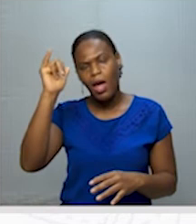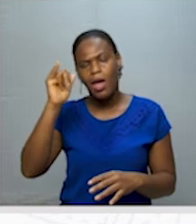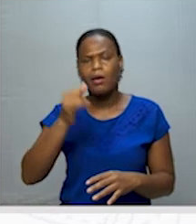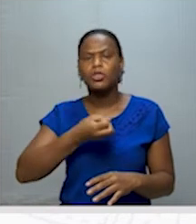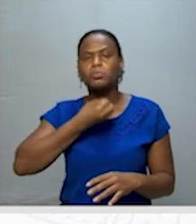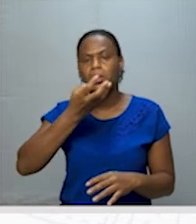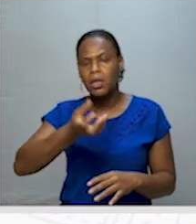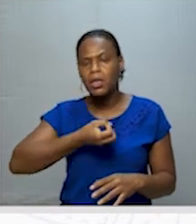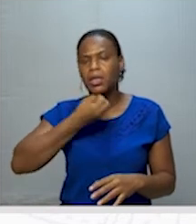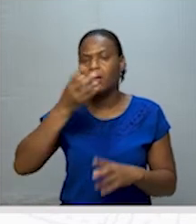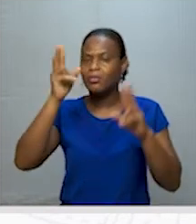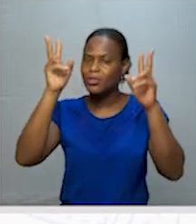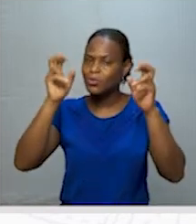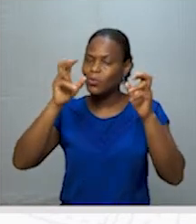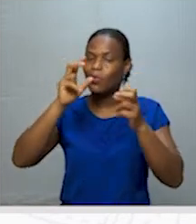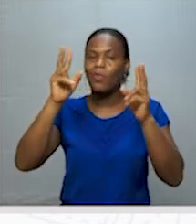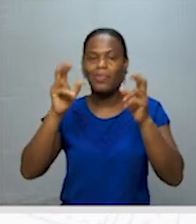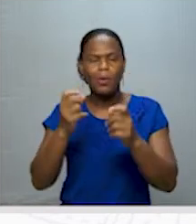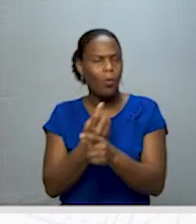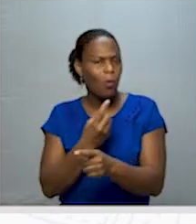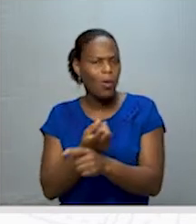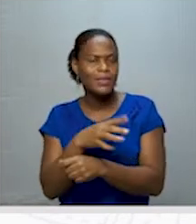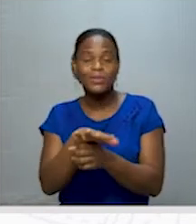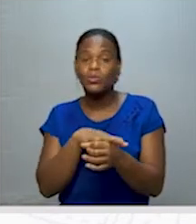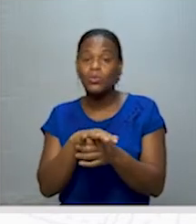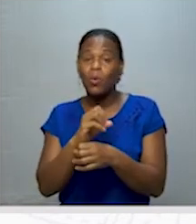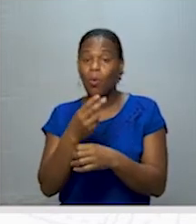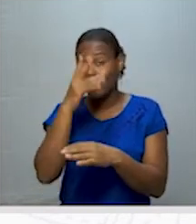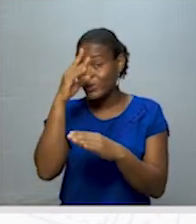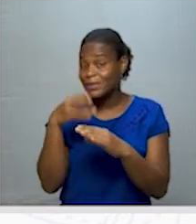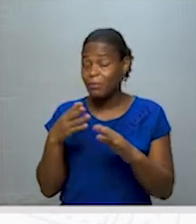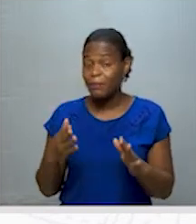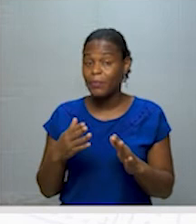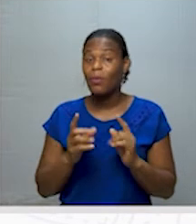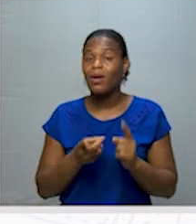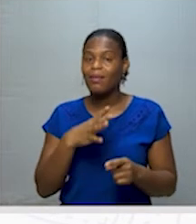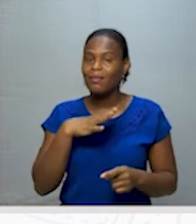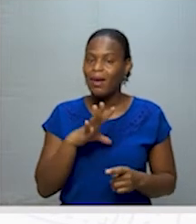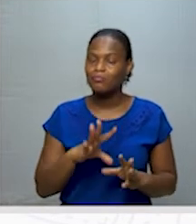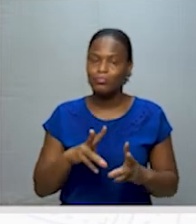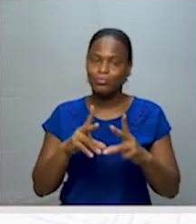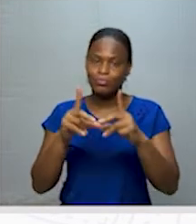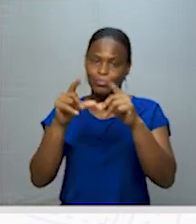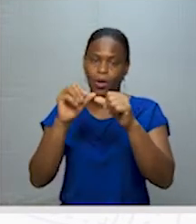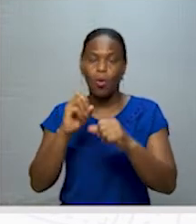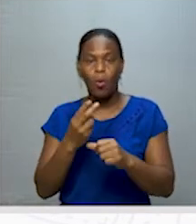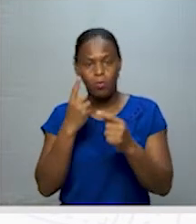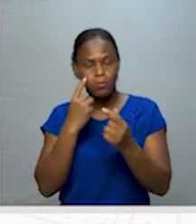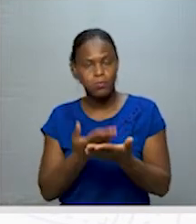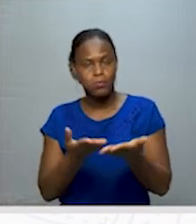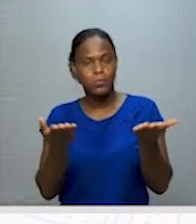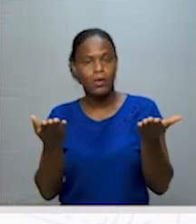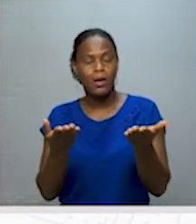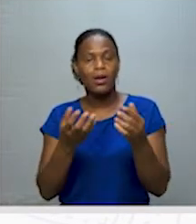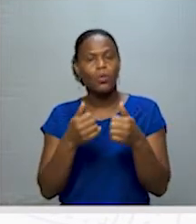ou explicar um assunto, tema, coisa, situação ou acontecimento que se pretende desenvolver ou